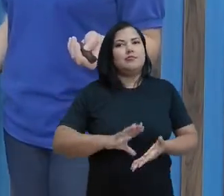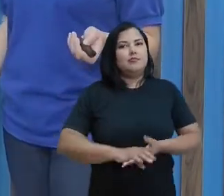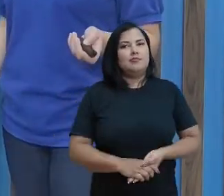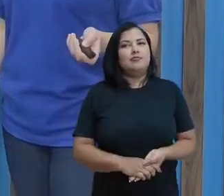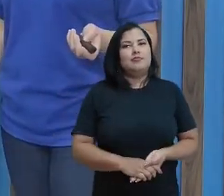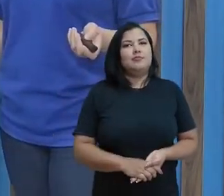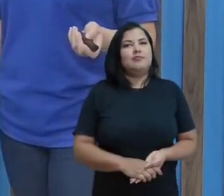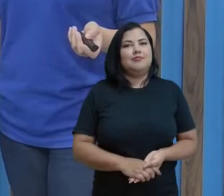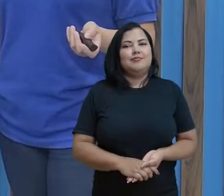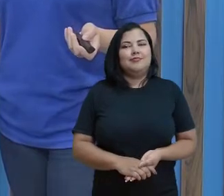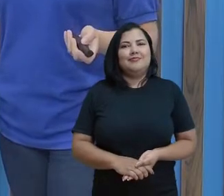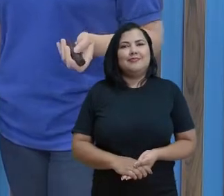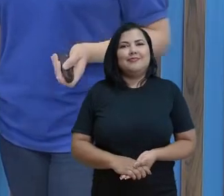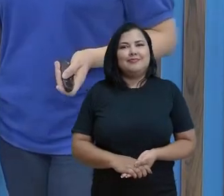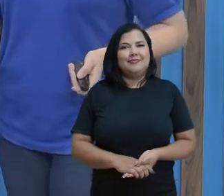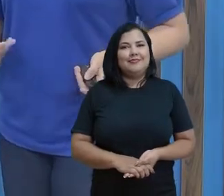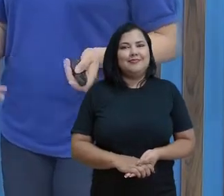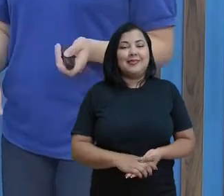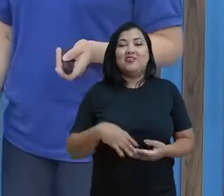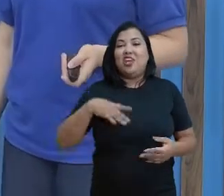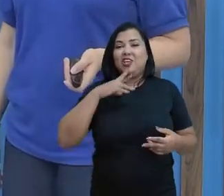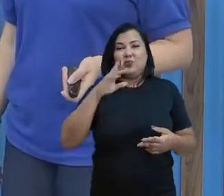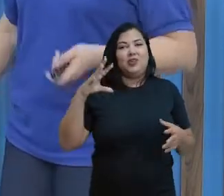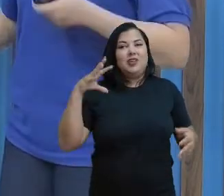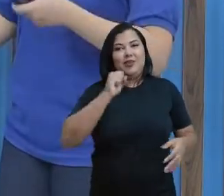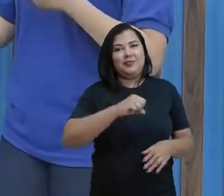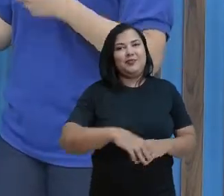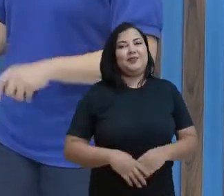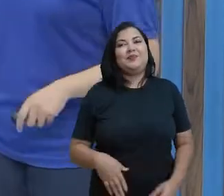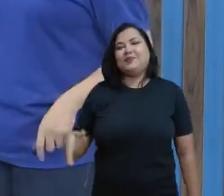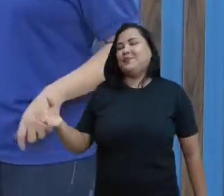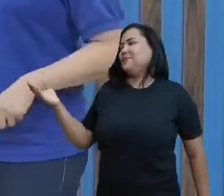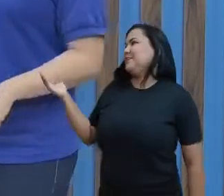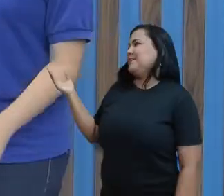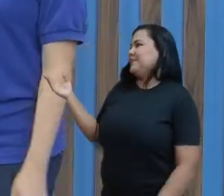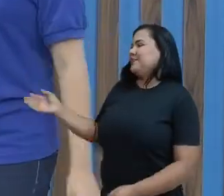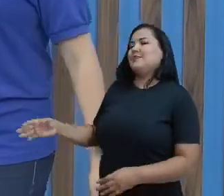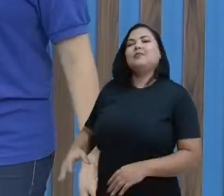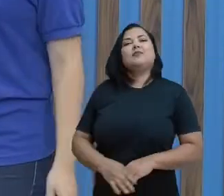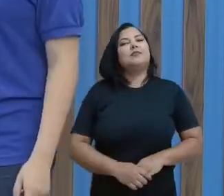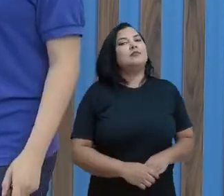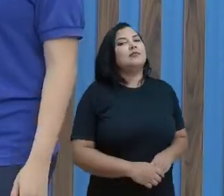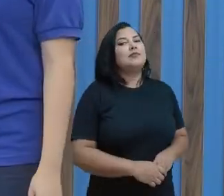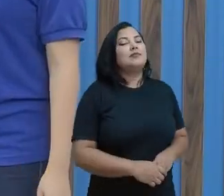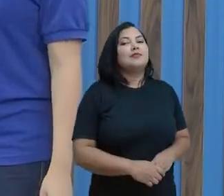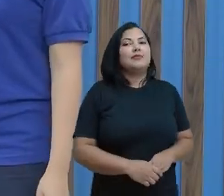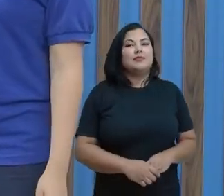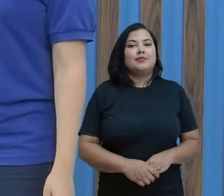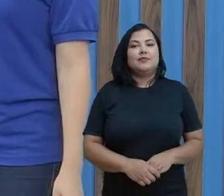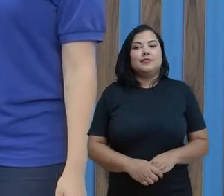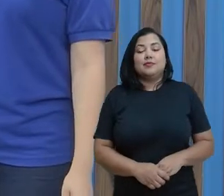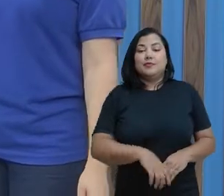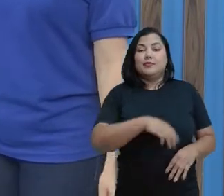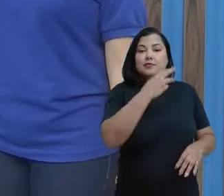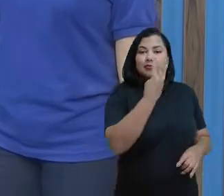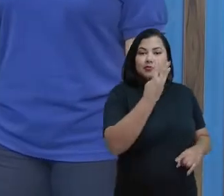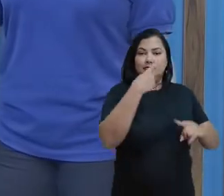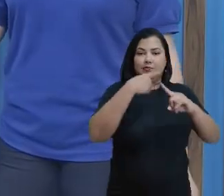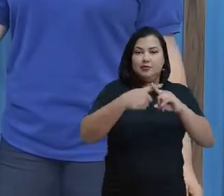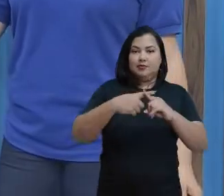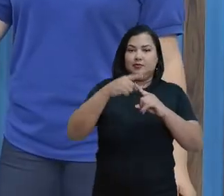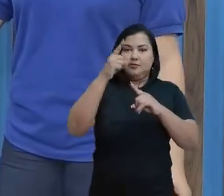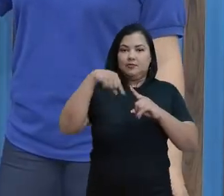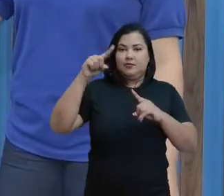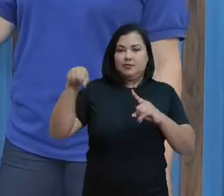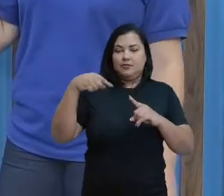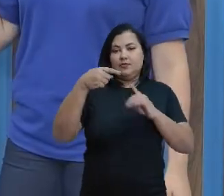sou apressada. Vamos para o próximo. Agora sim. A última verificação. 3 vezes menos